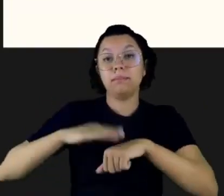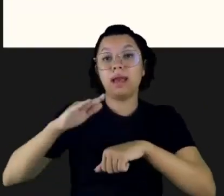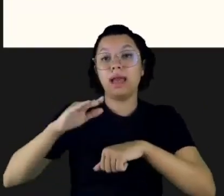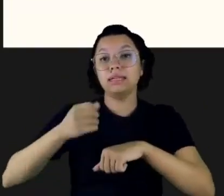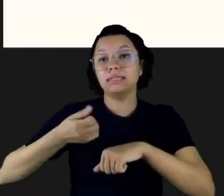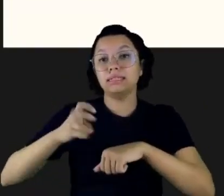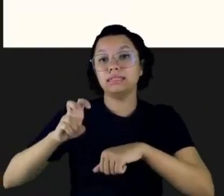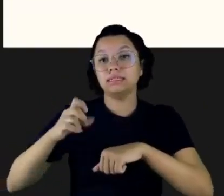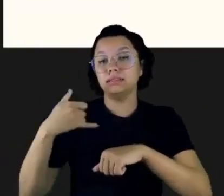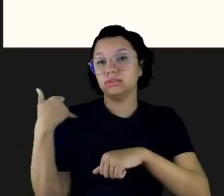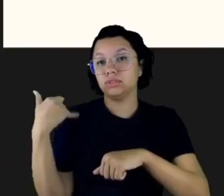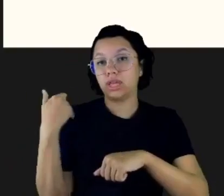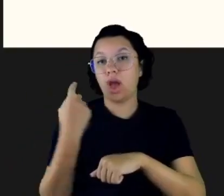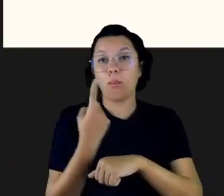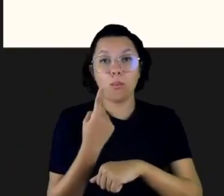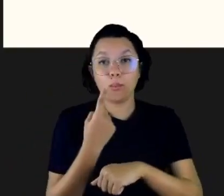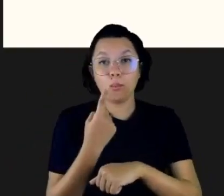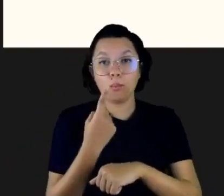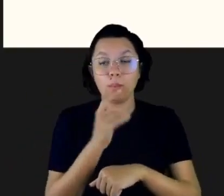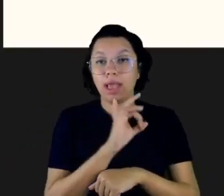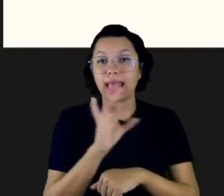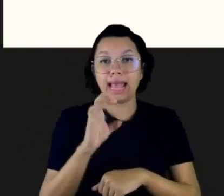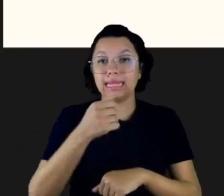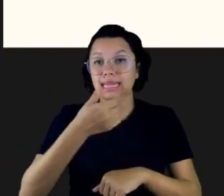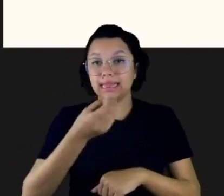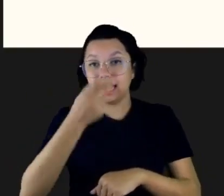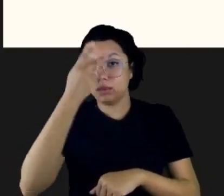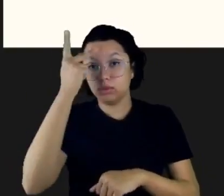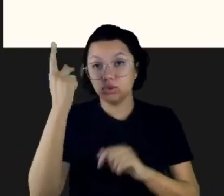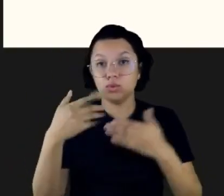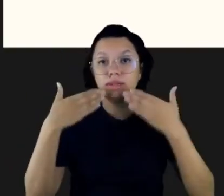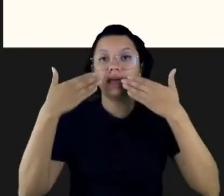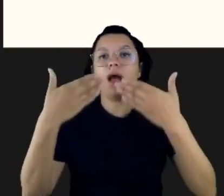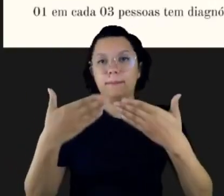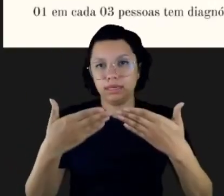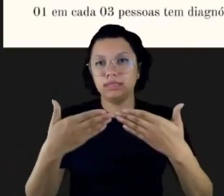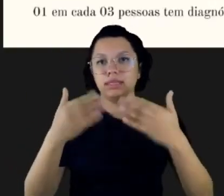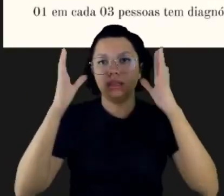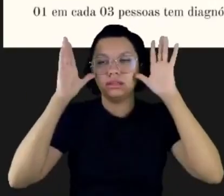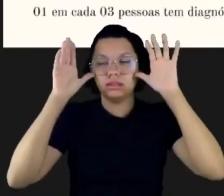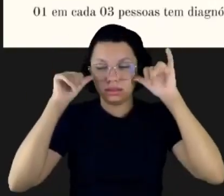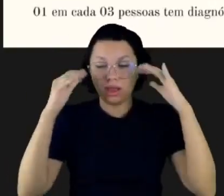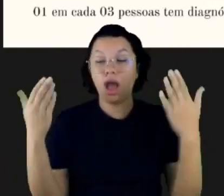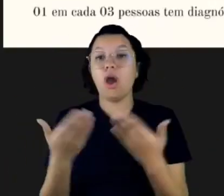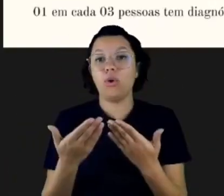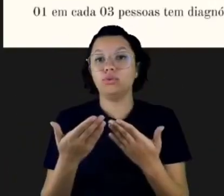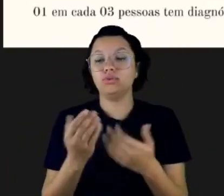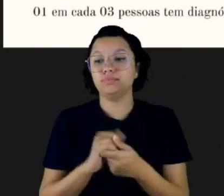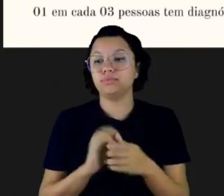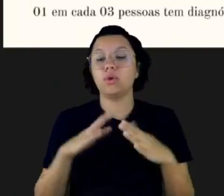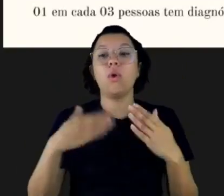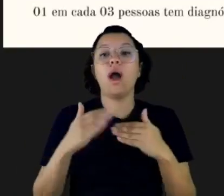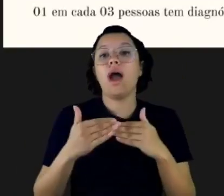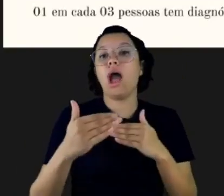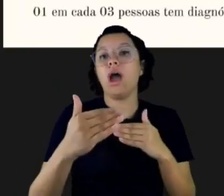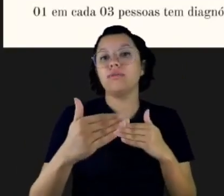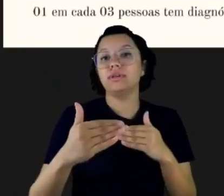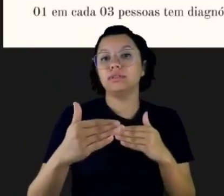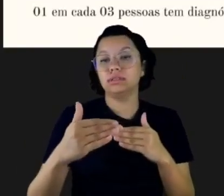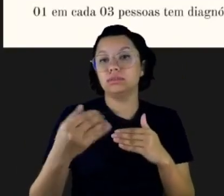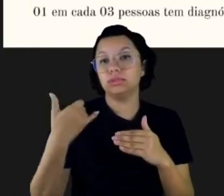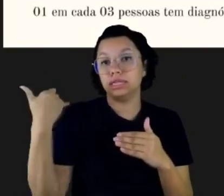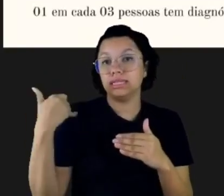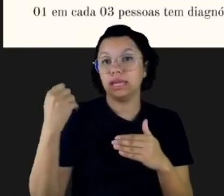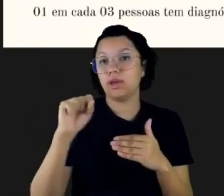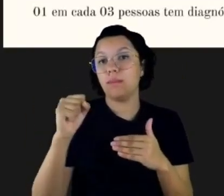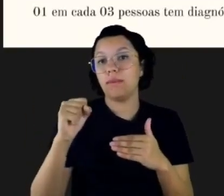1 em cada 10 pessoas apresentam demência hoje. Quando nós avançamos a idade para